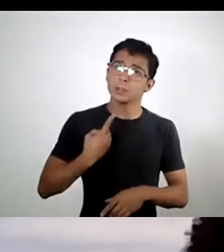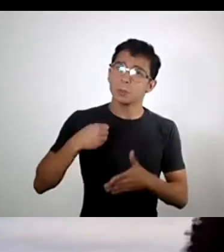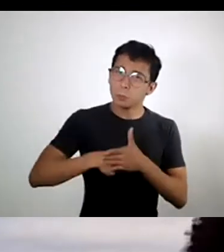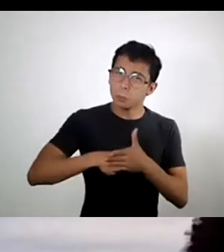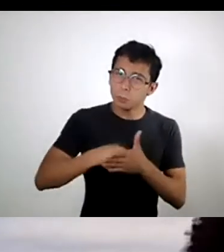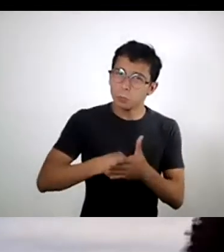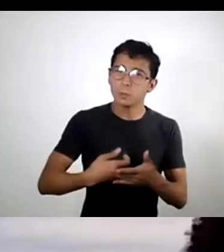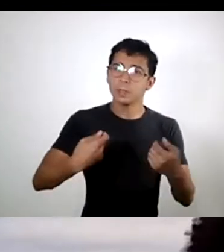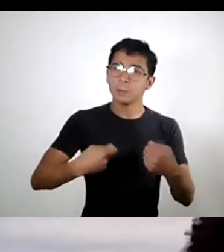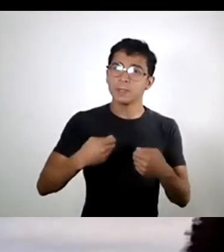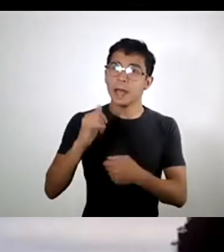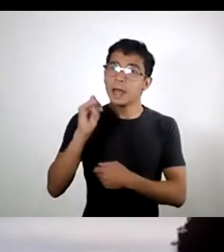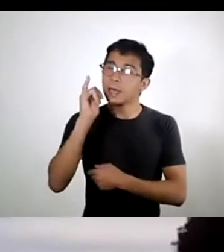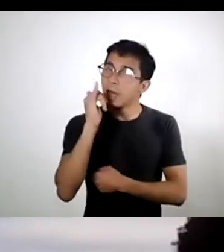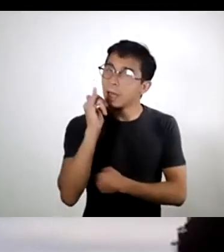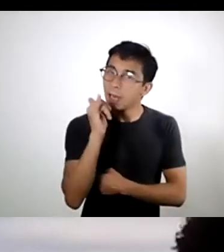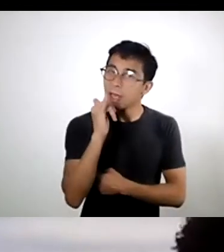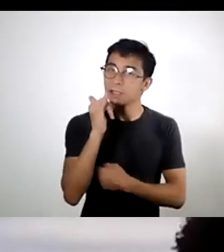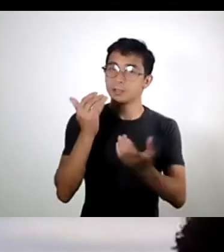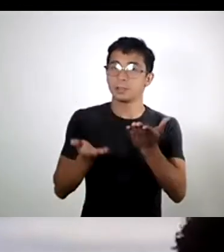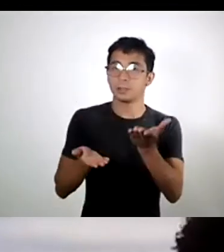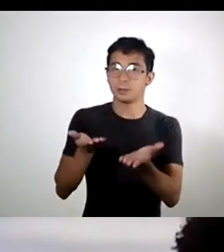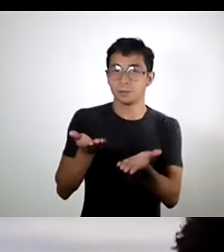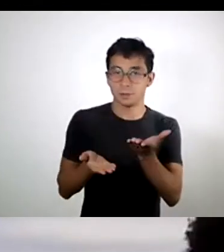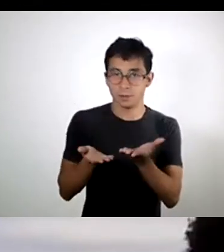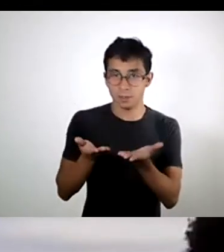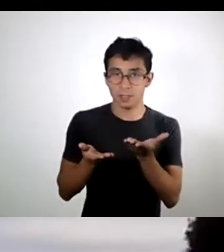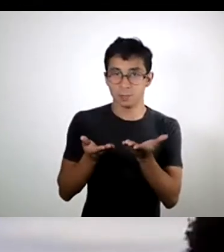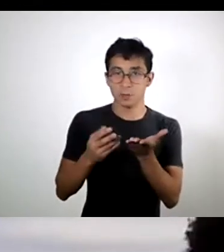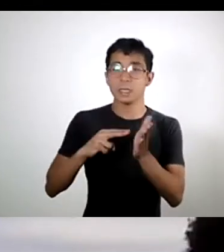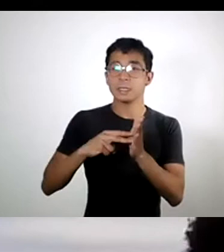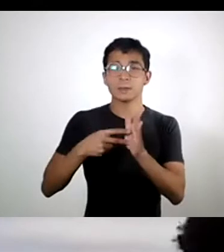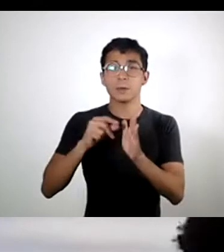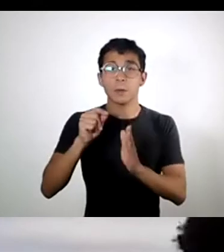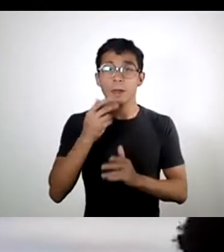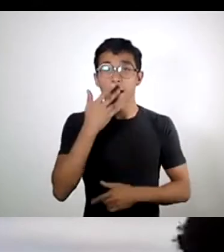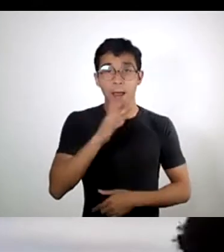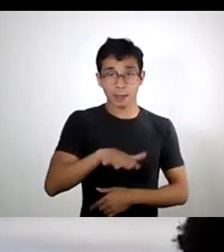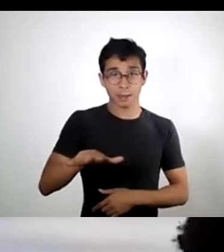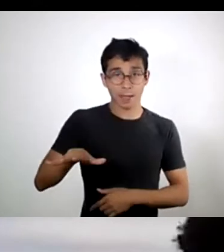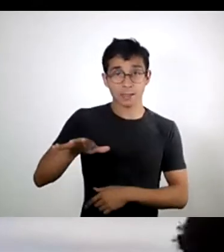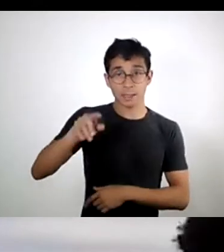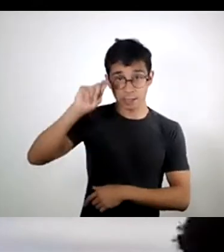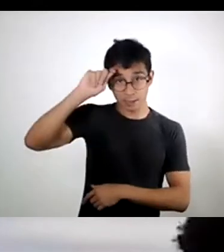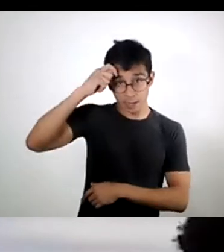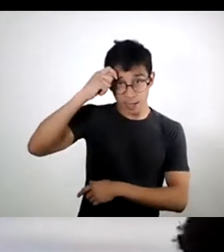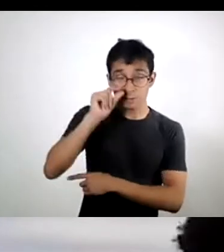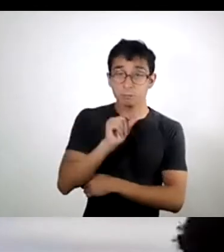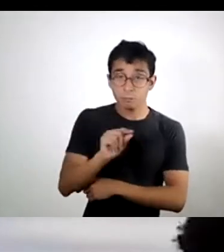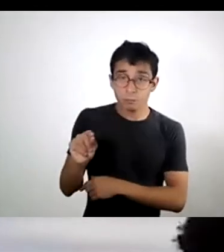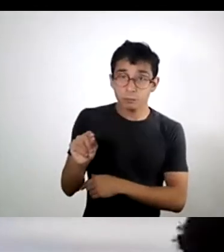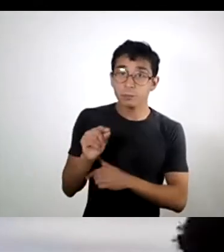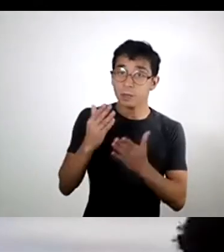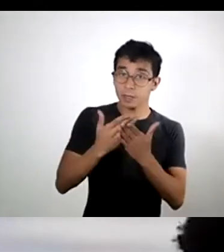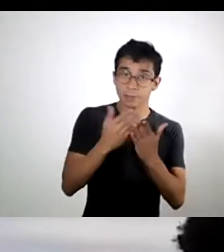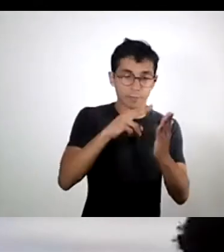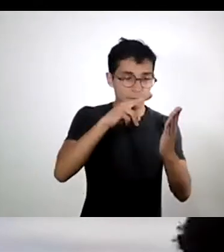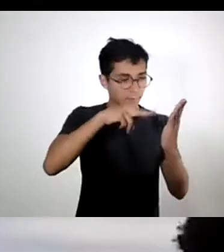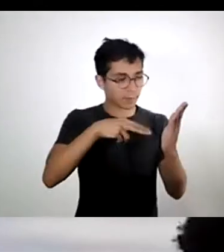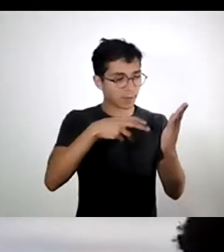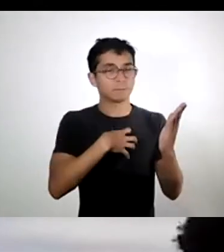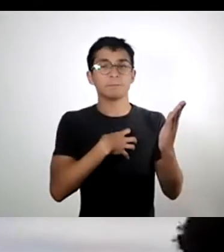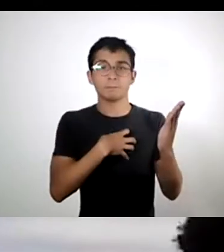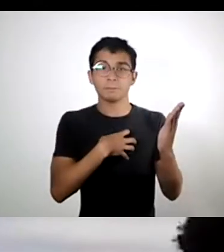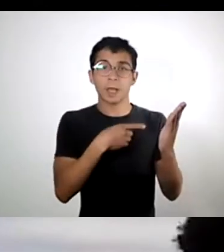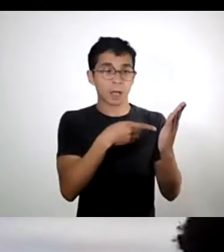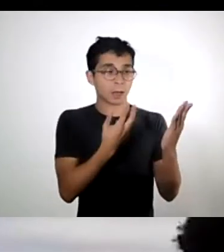né? O equilíbrio de narrativas é as crianças negras se verem representadas num livro. E ainda a gente tem,